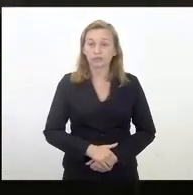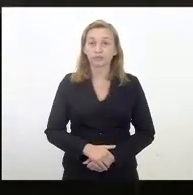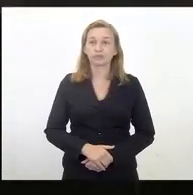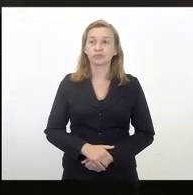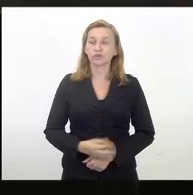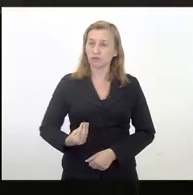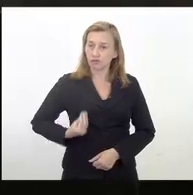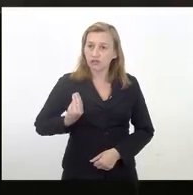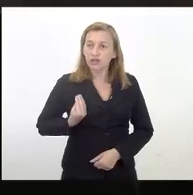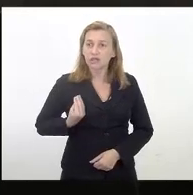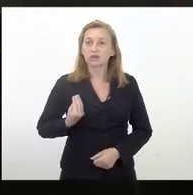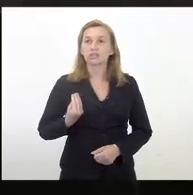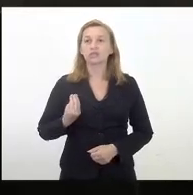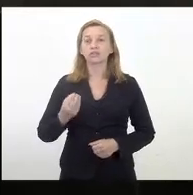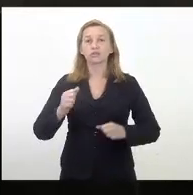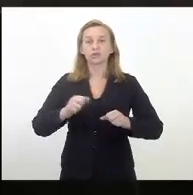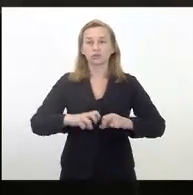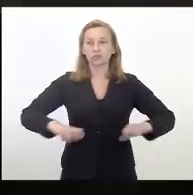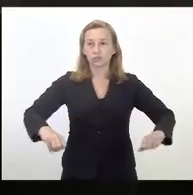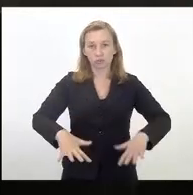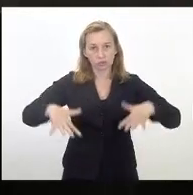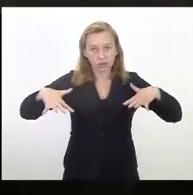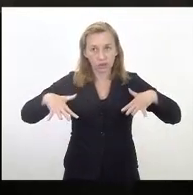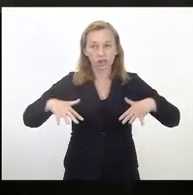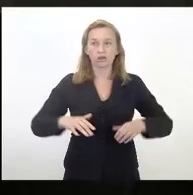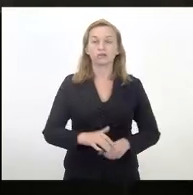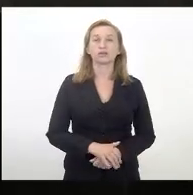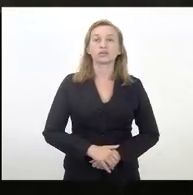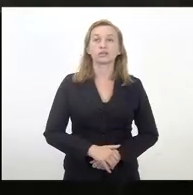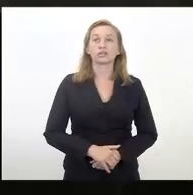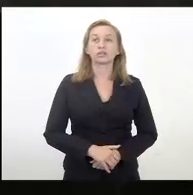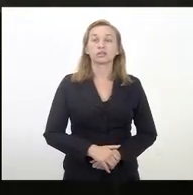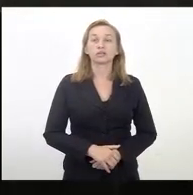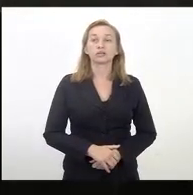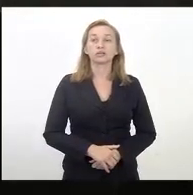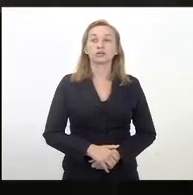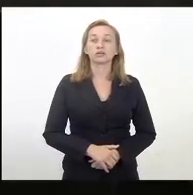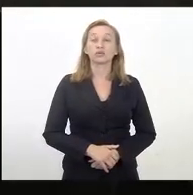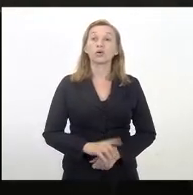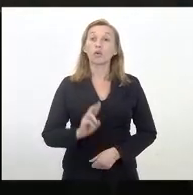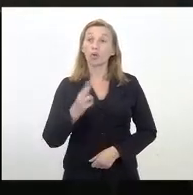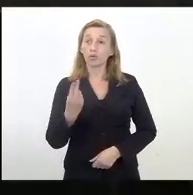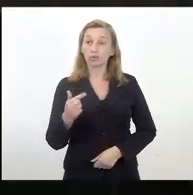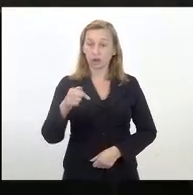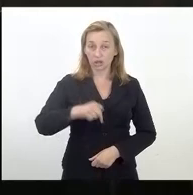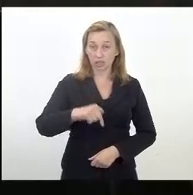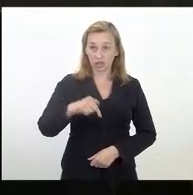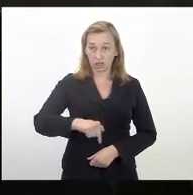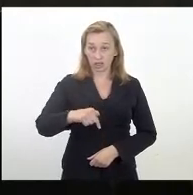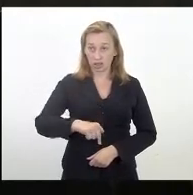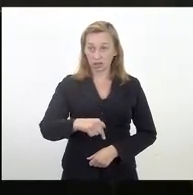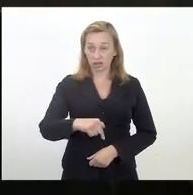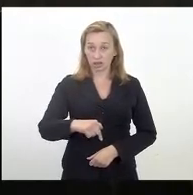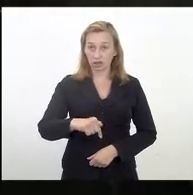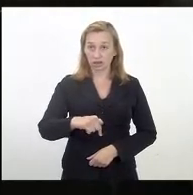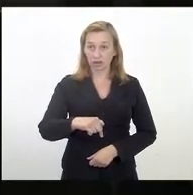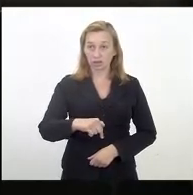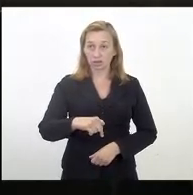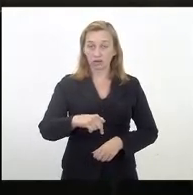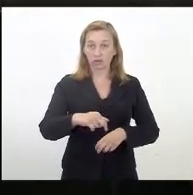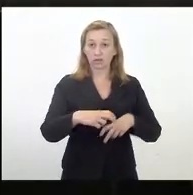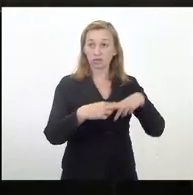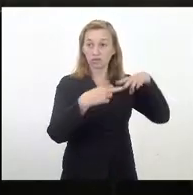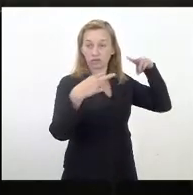os presentes no plenário ou aqui participando de forma